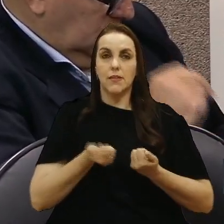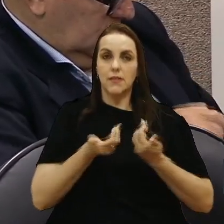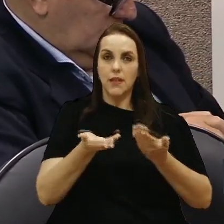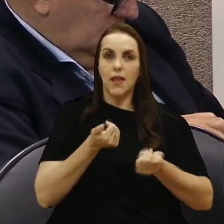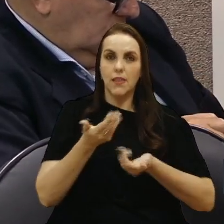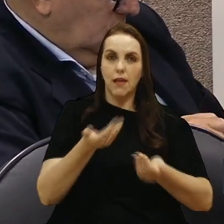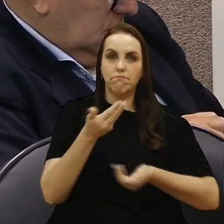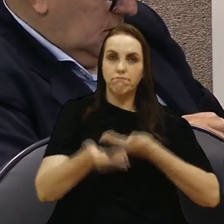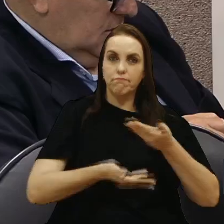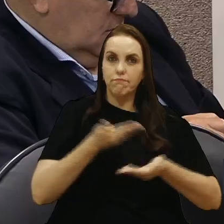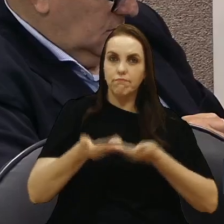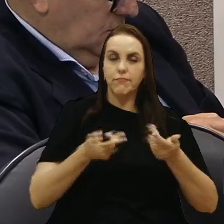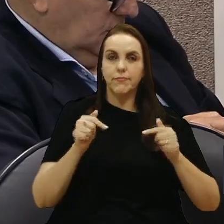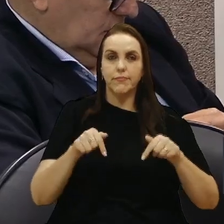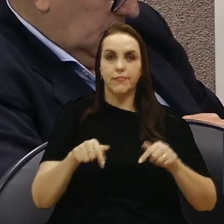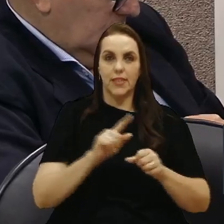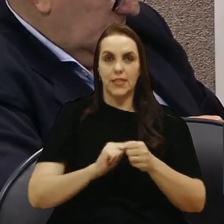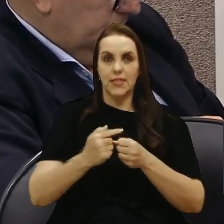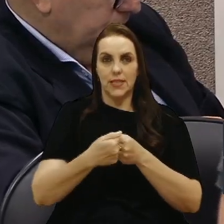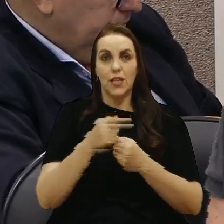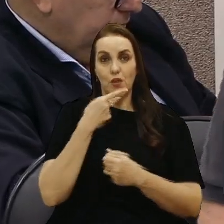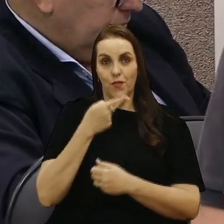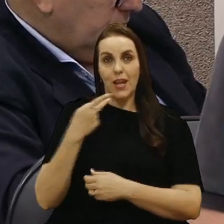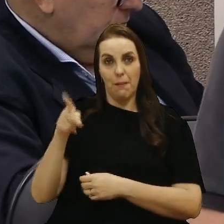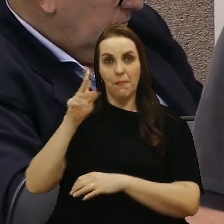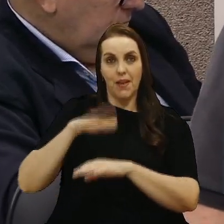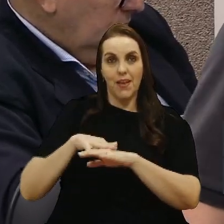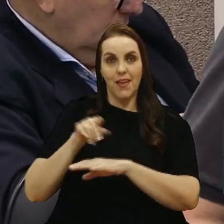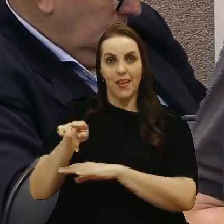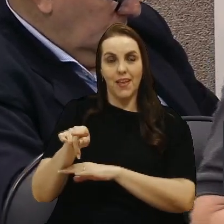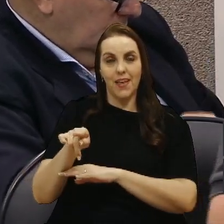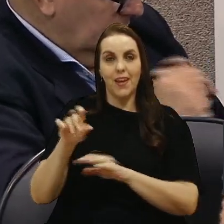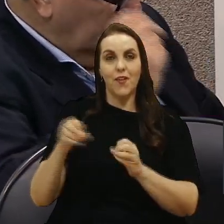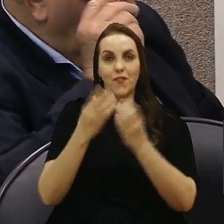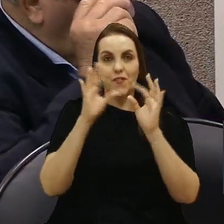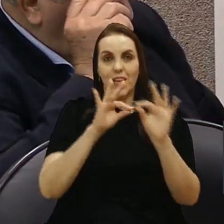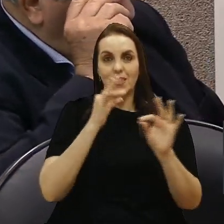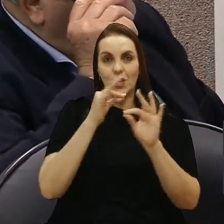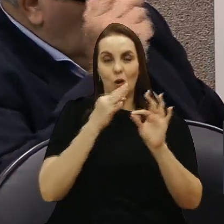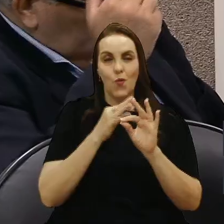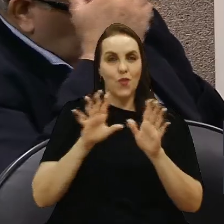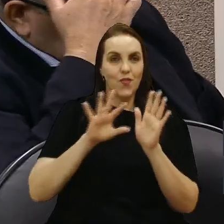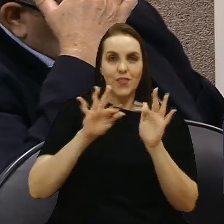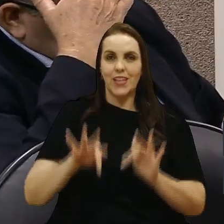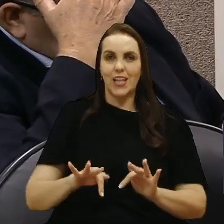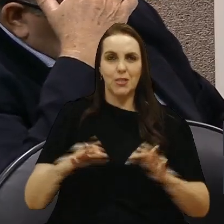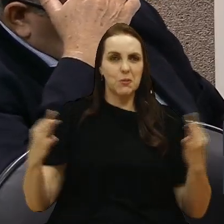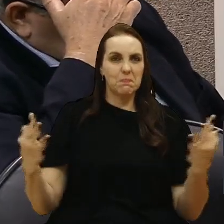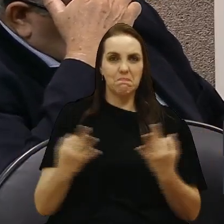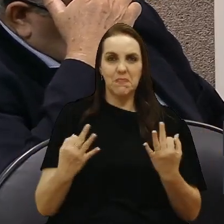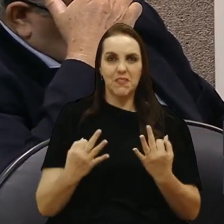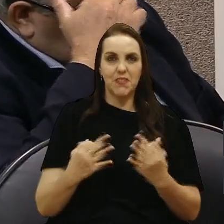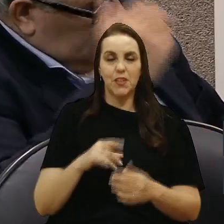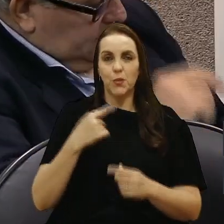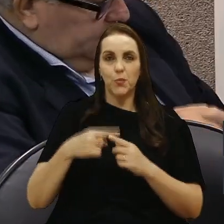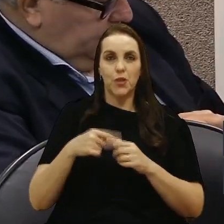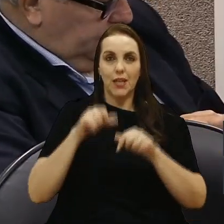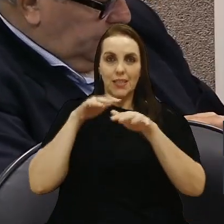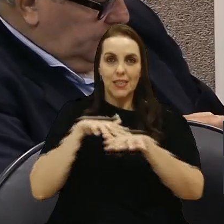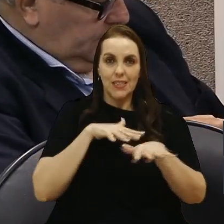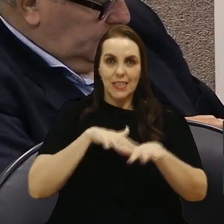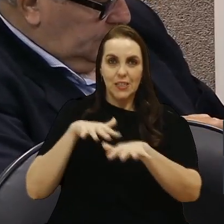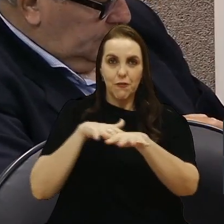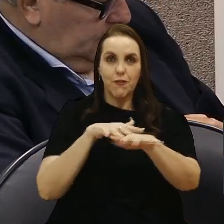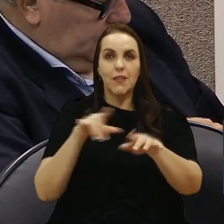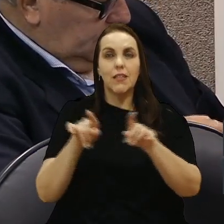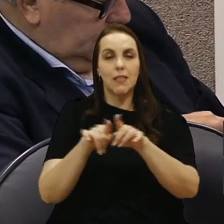cidade. E eu acho que, como eu falei para ele mesmo nessa última edição da Festa da Uva, acho que ele fechou com chave de ouro, porque realmente, seja no desfile, mérito também